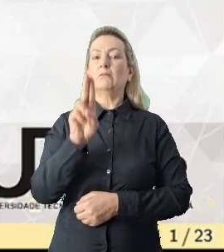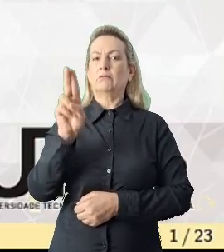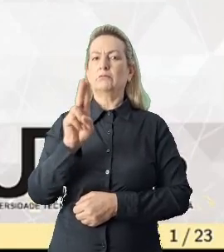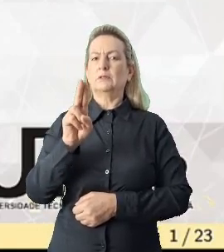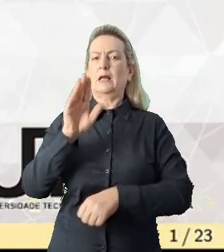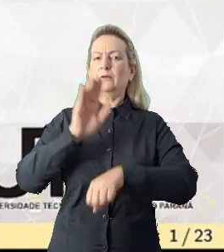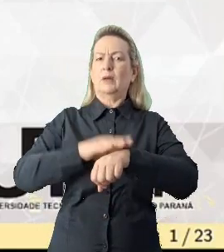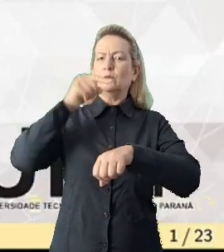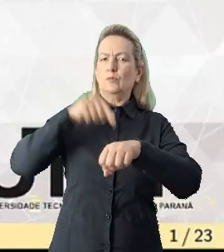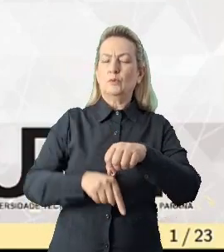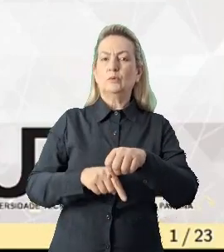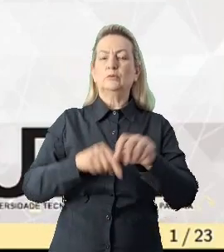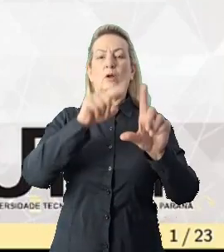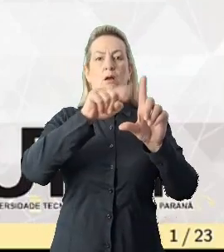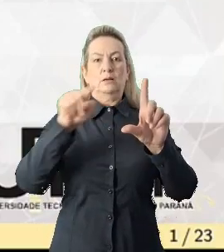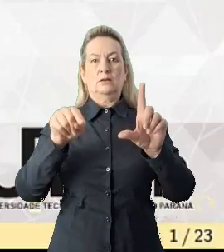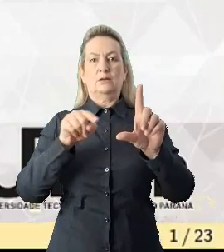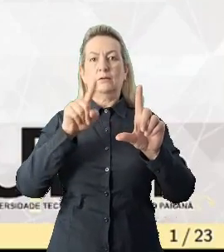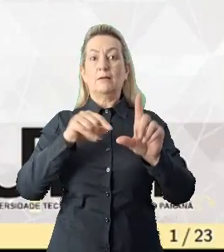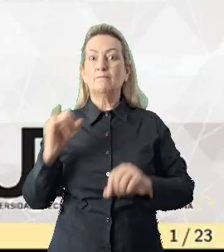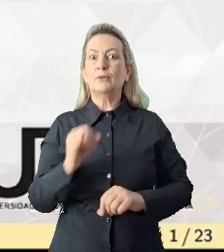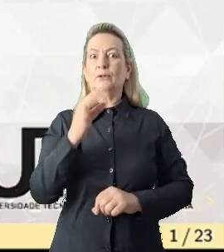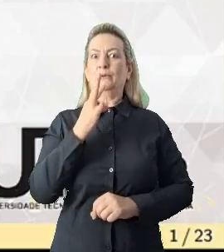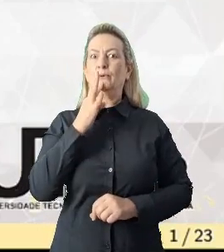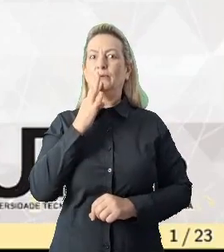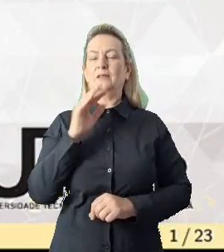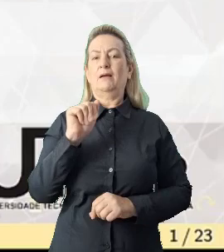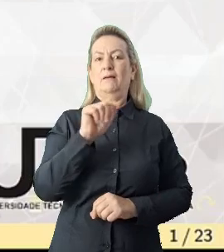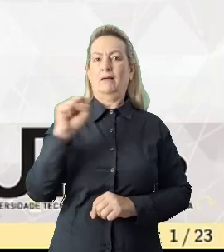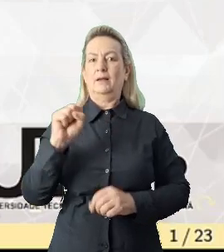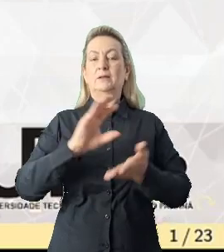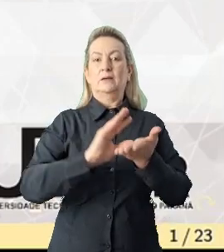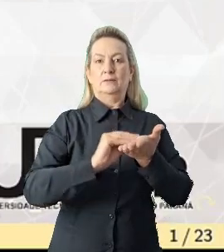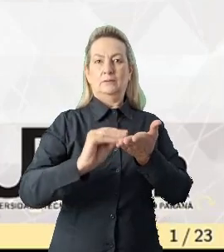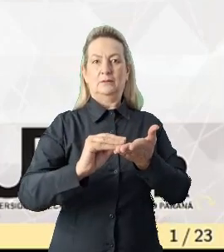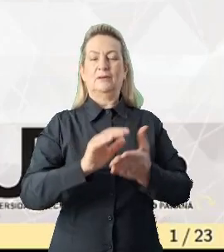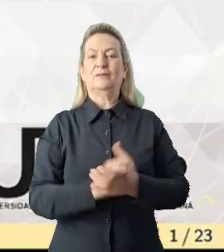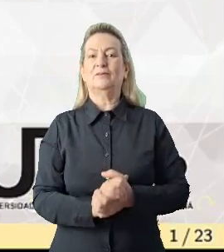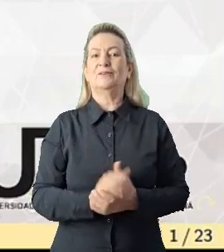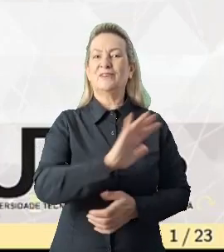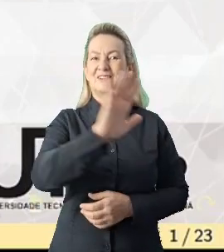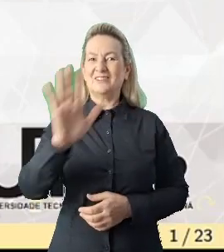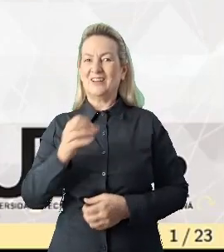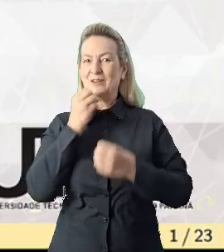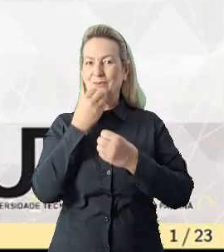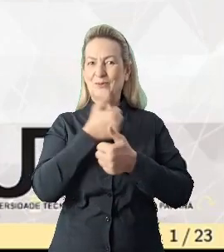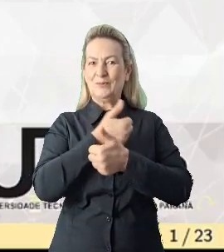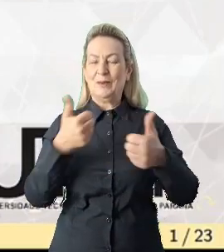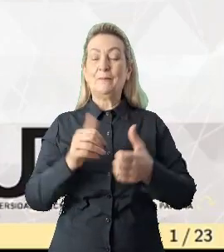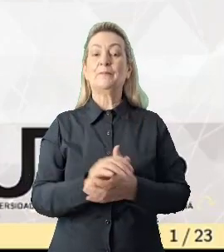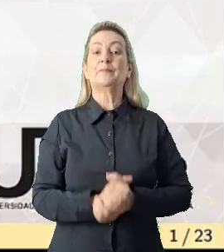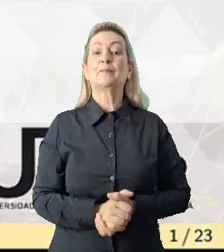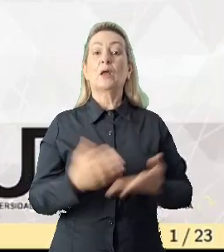utilizada lá na frente, numa linha mais aprofundada da área da estatística. Então é importante conhecer a simetria dos seus